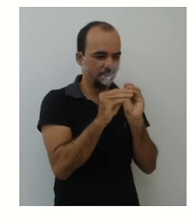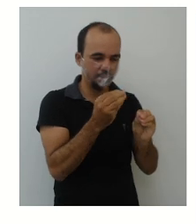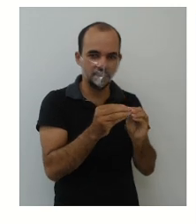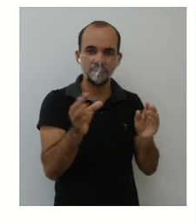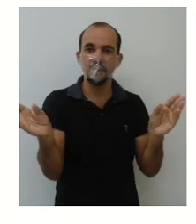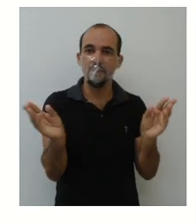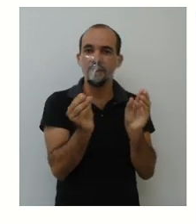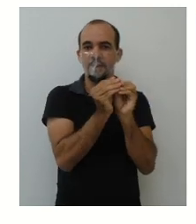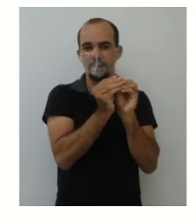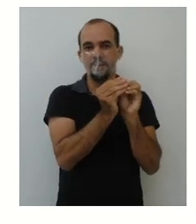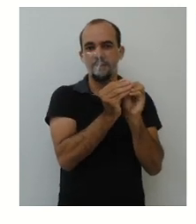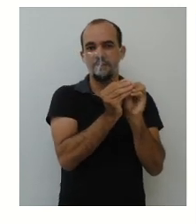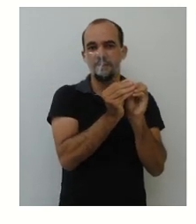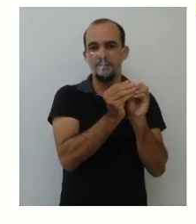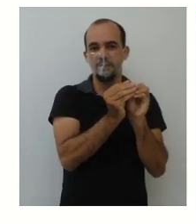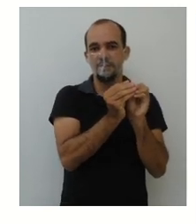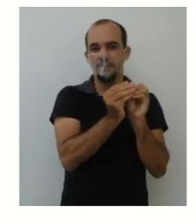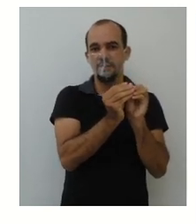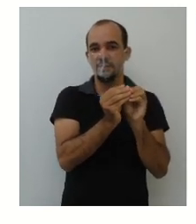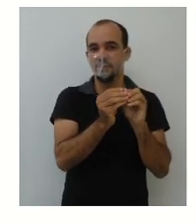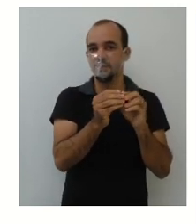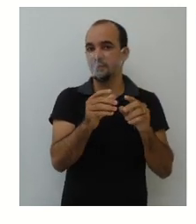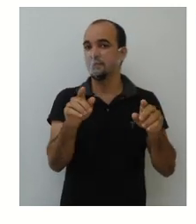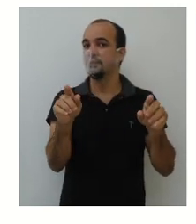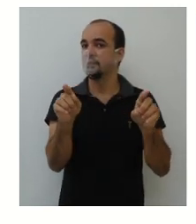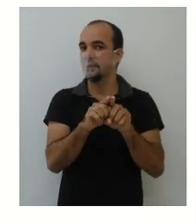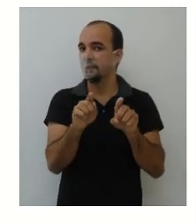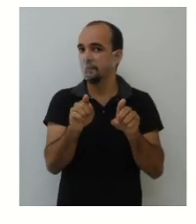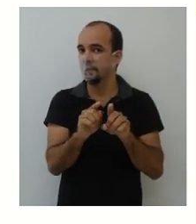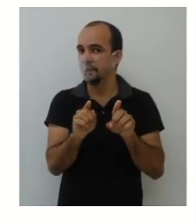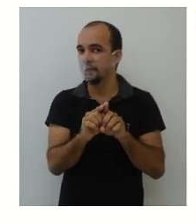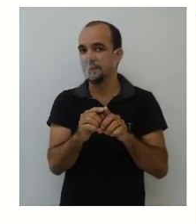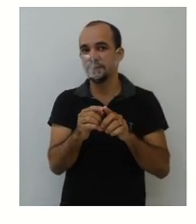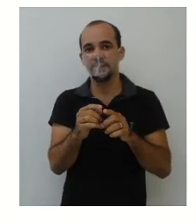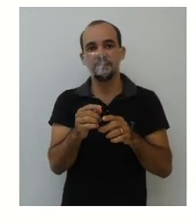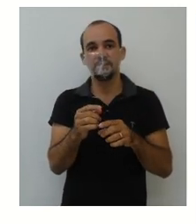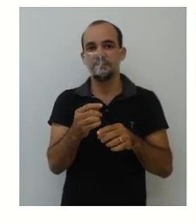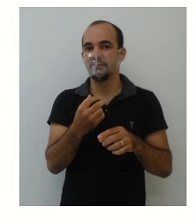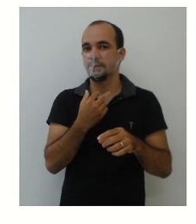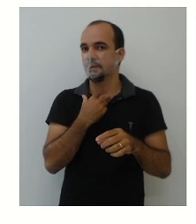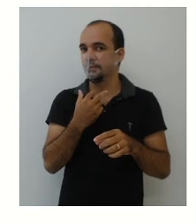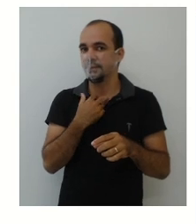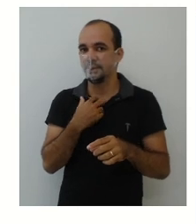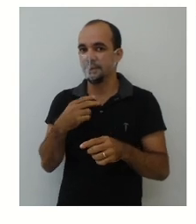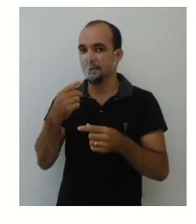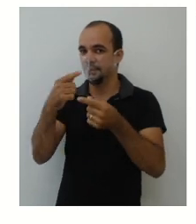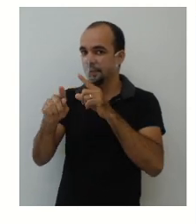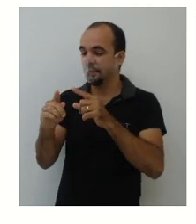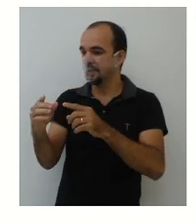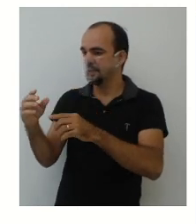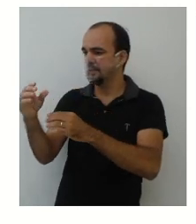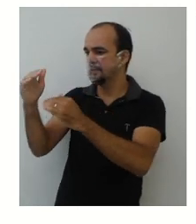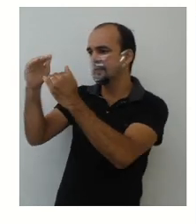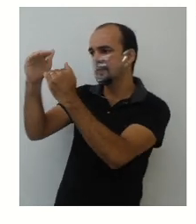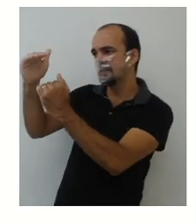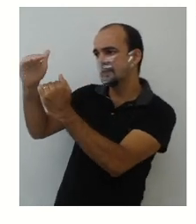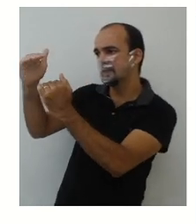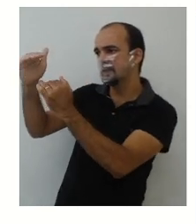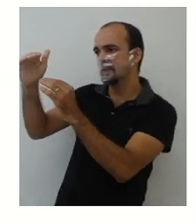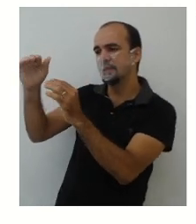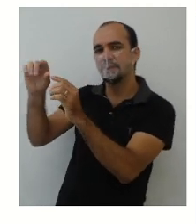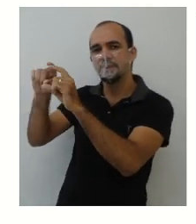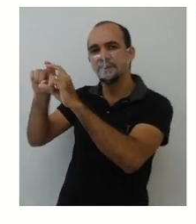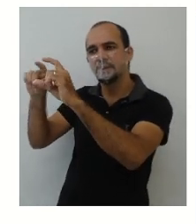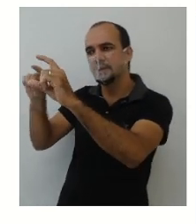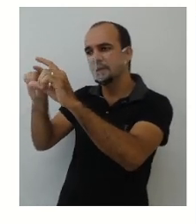pode transcrever parte do texto. Você não pode achar que uma parte do texto foi interessante, aí você vai lá,